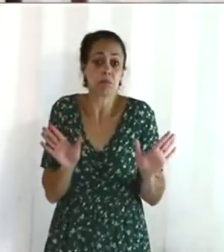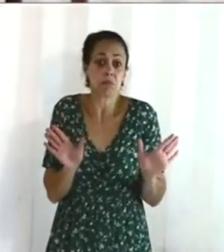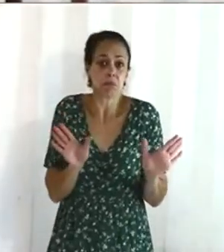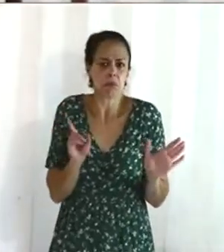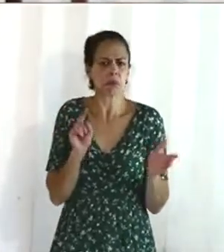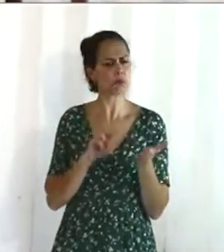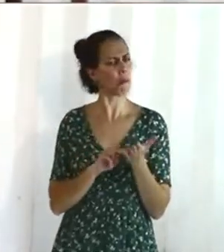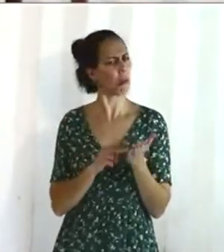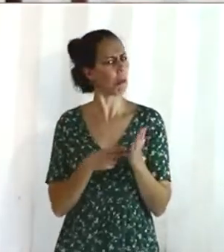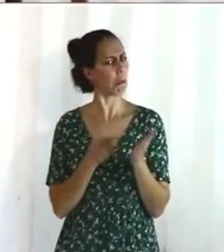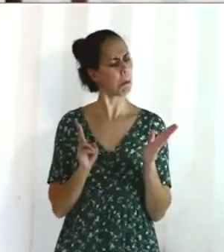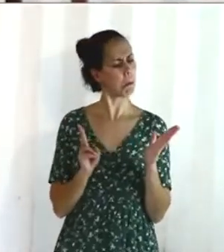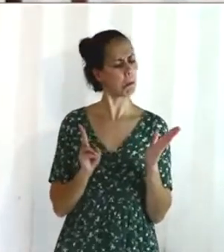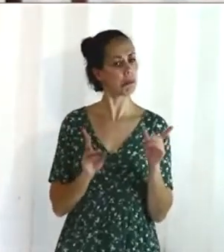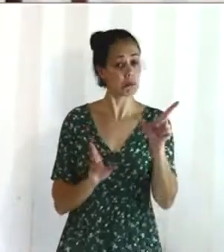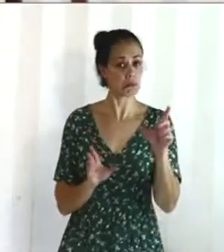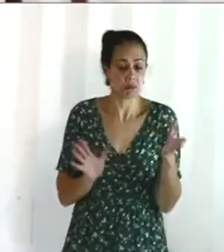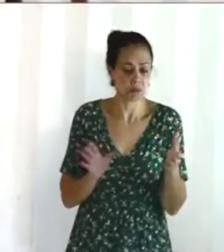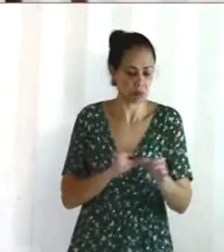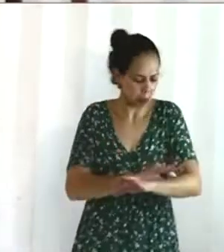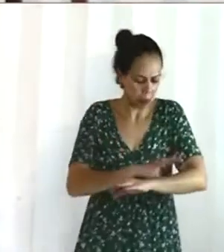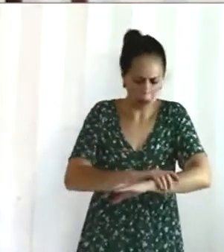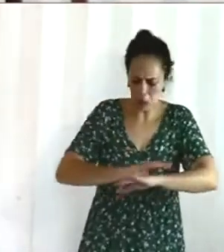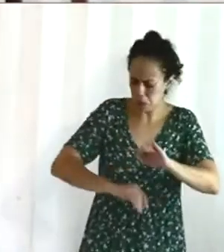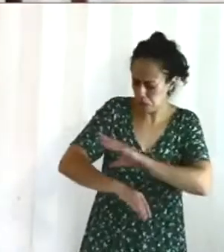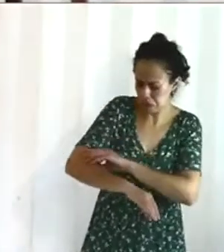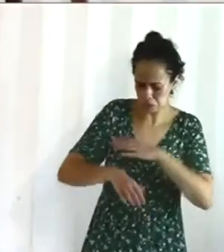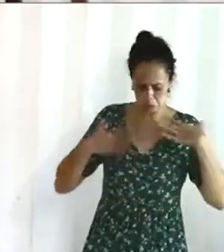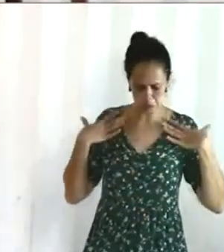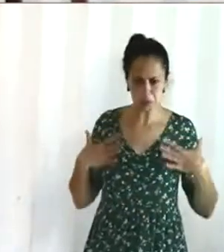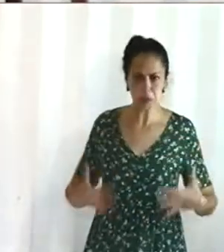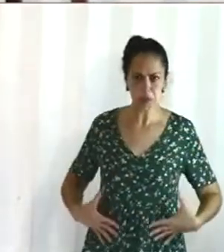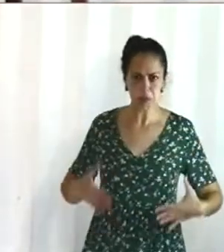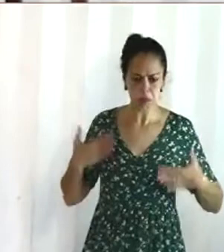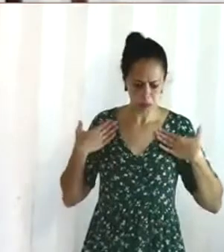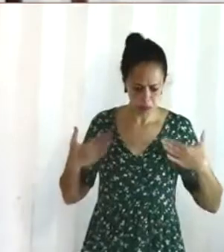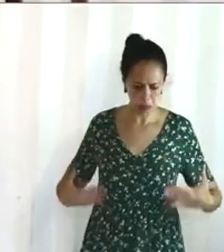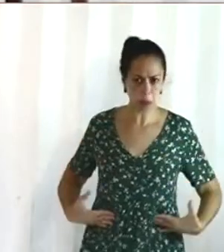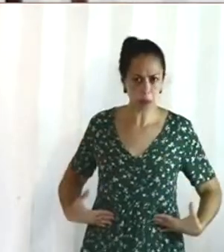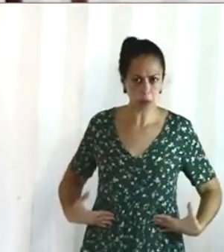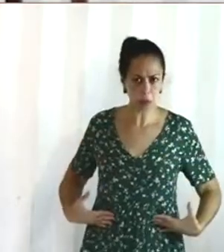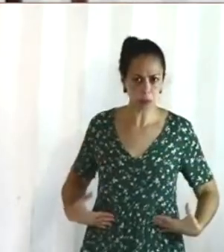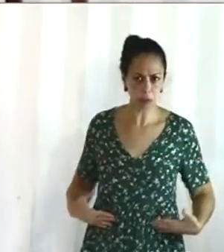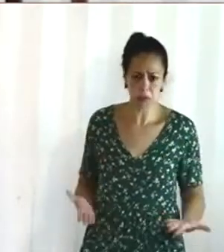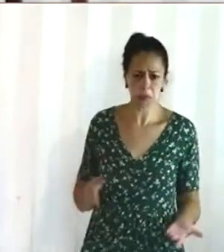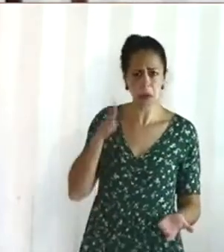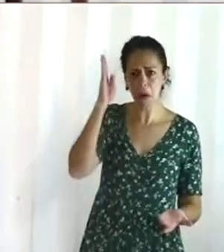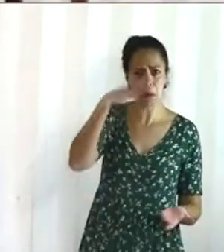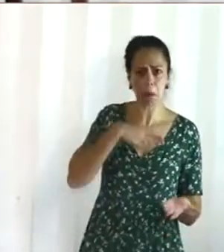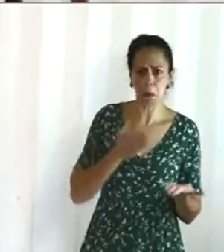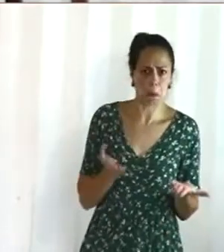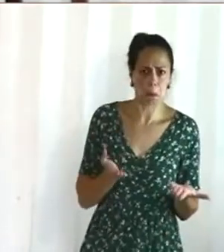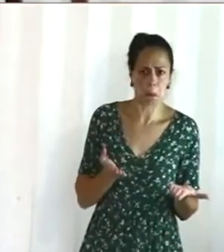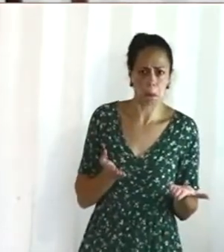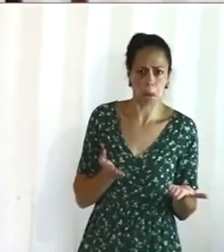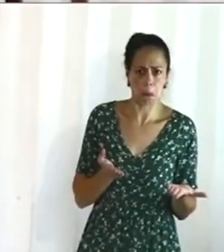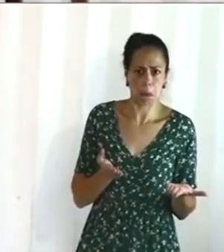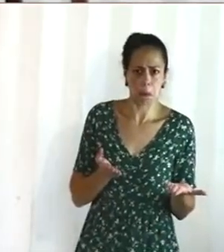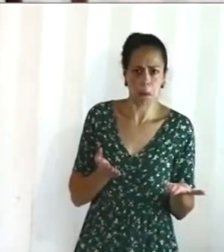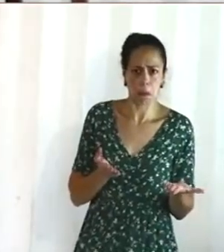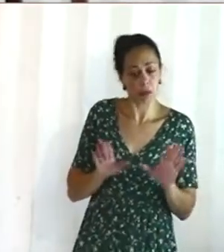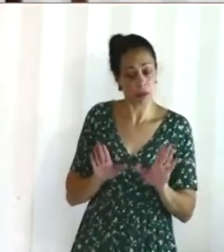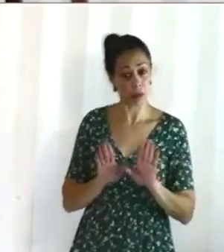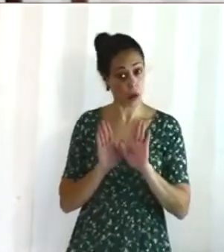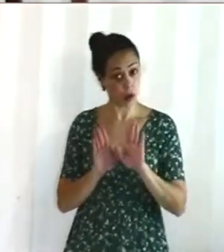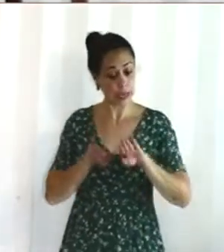viver uma vida promíscua se você quisesse com o corpo. Sabe por quê? Porque isso não afetaria o espírito. Porque o espírito, não, esse